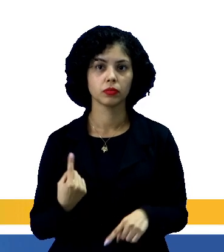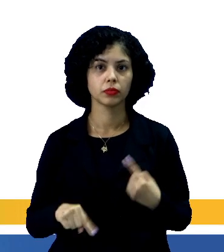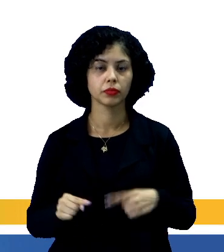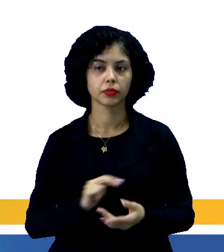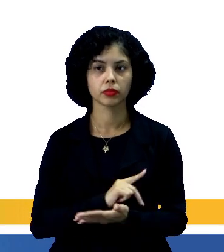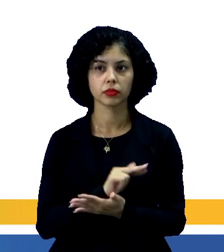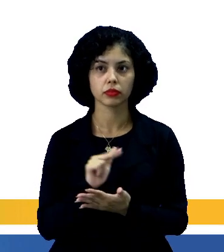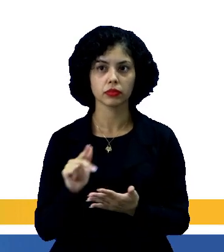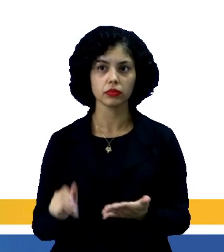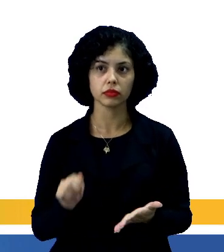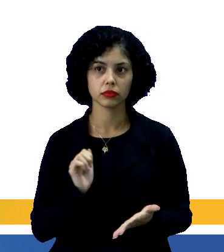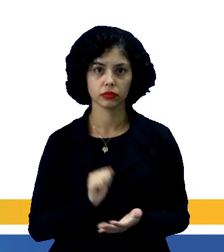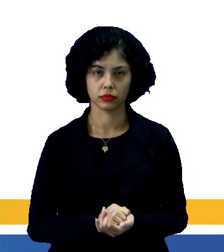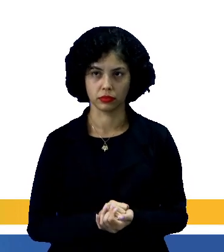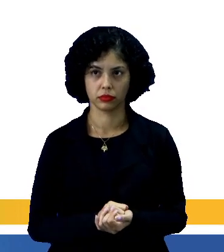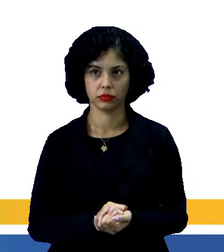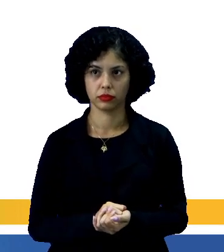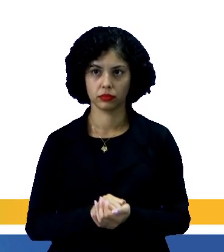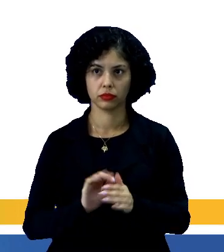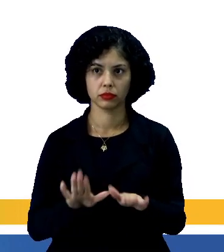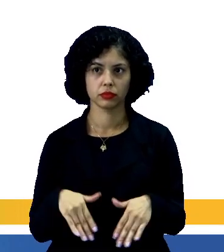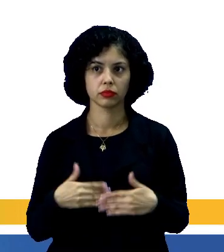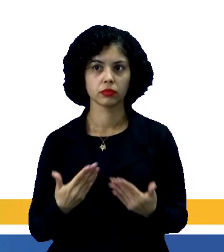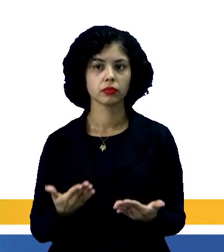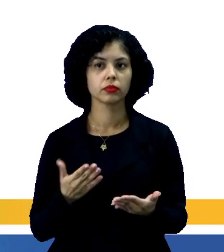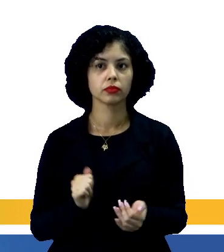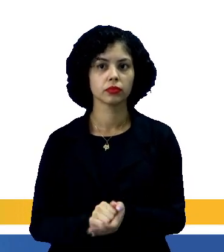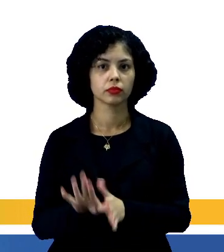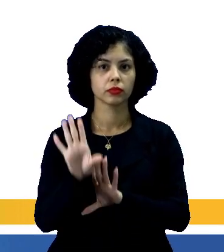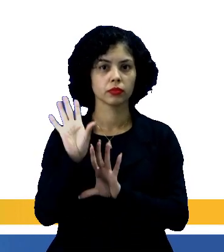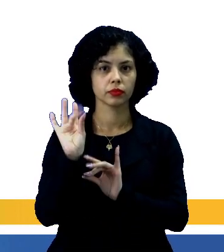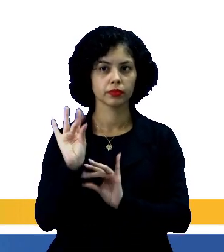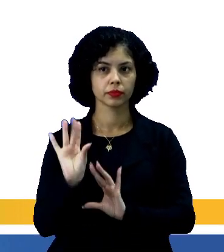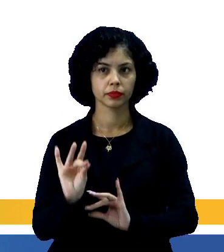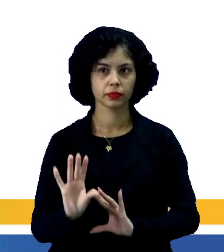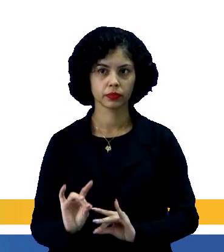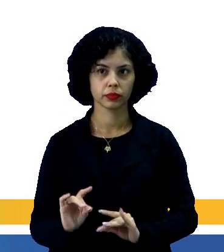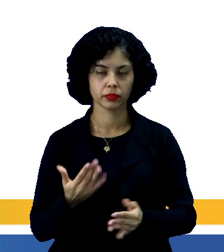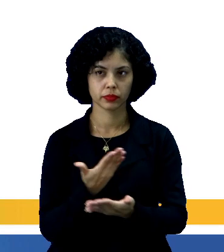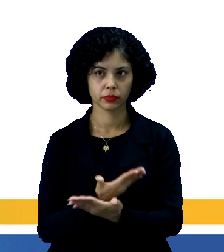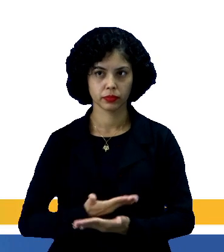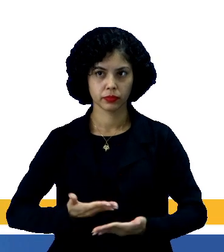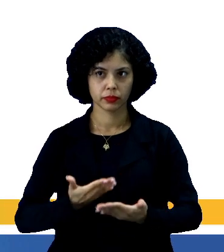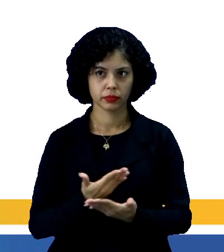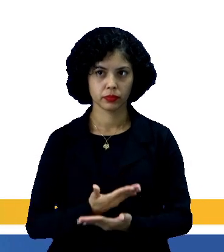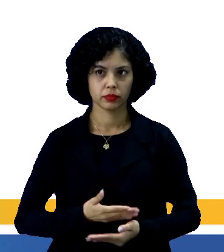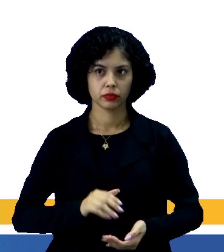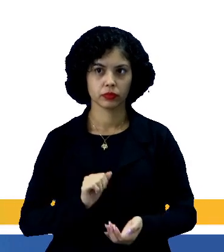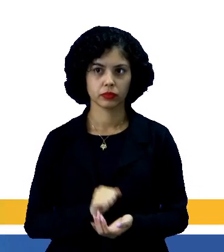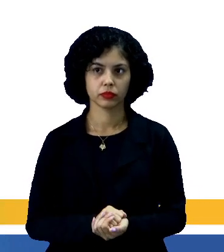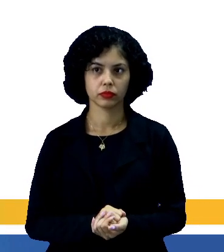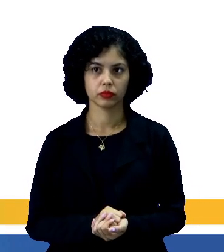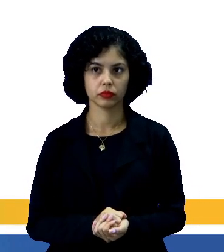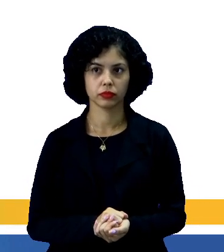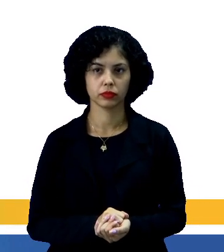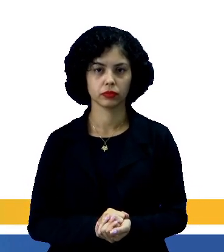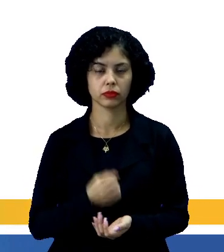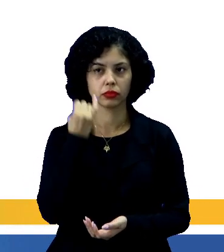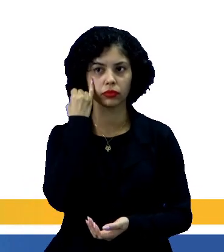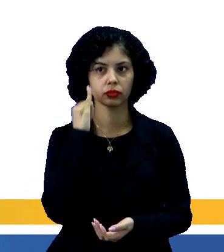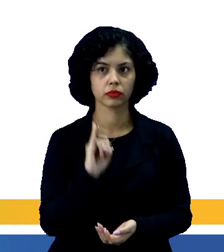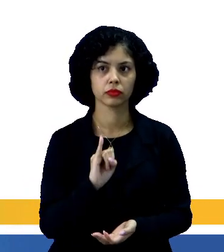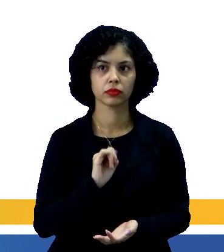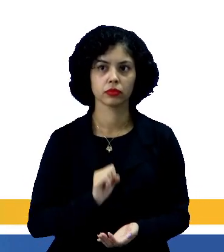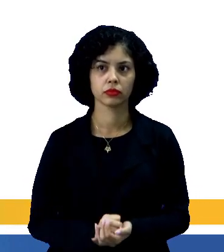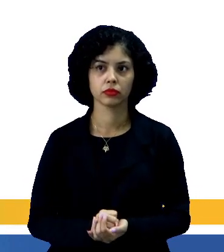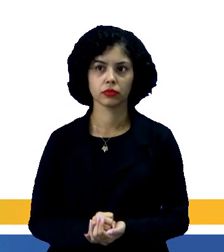políticas diversas, dentre as quais se destaca a preservação ambiental, que sugere uma